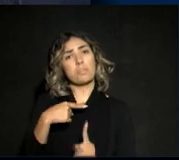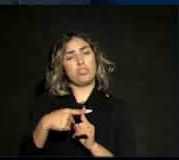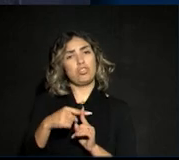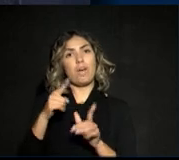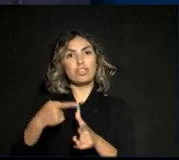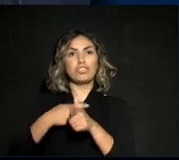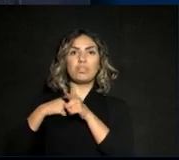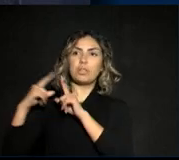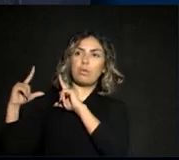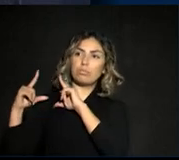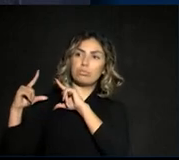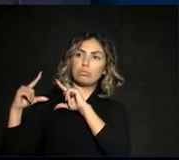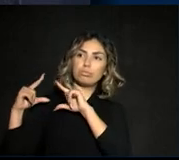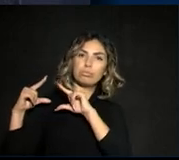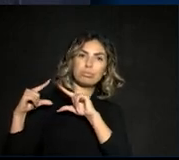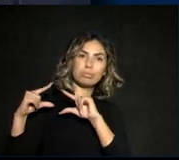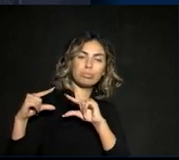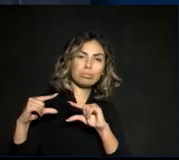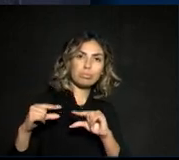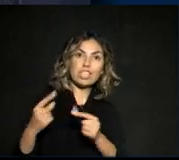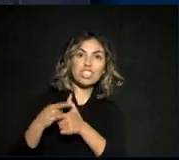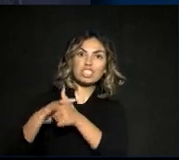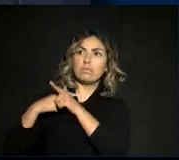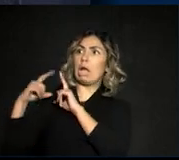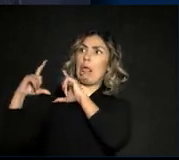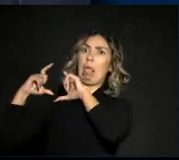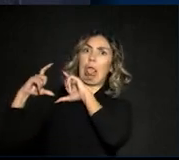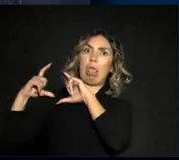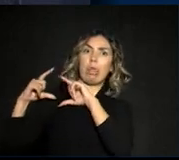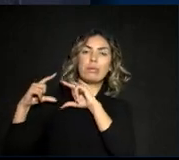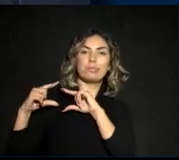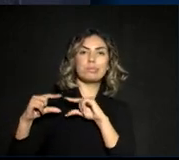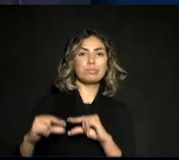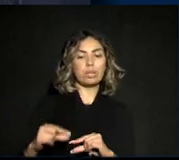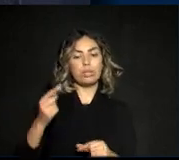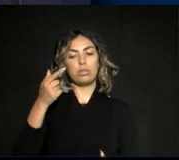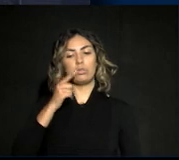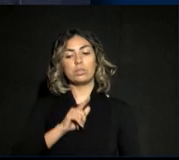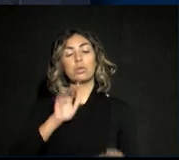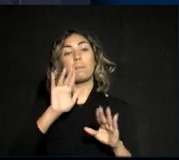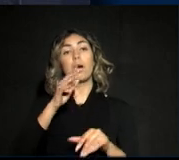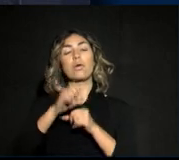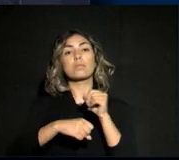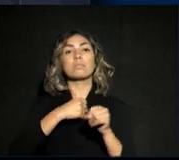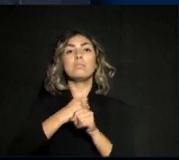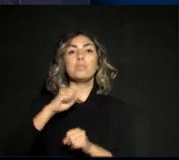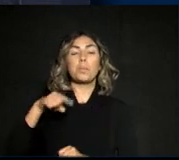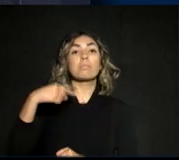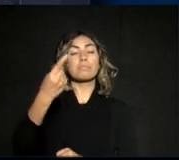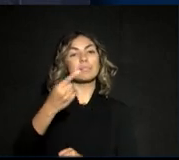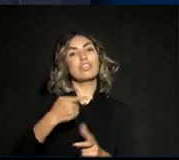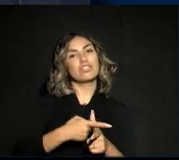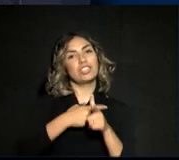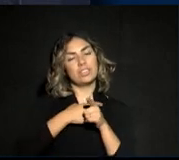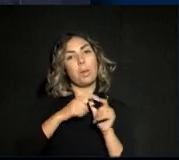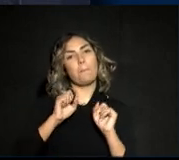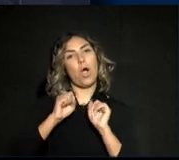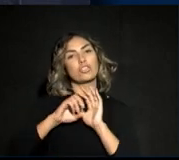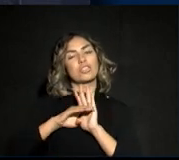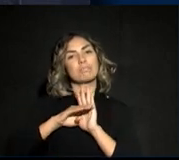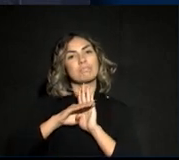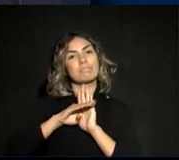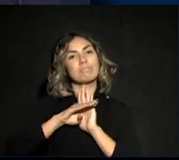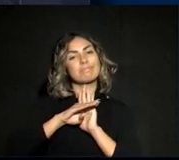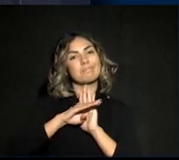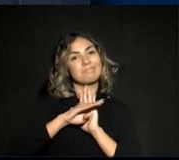que mais um ano vai cair. O problema é que, quando a gente olha para frente, a partir do próximo ano, a dívida entra numa trajetória de crescimento e a gente não